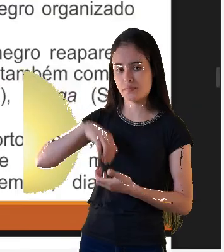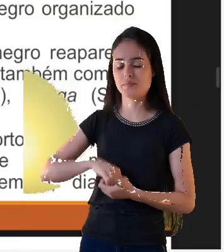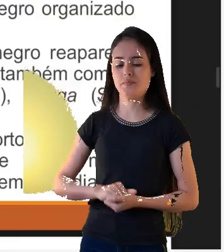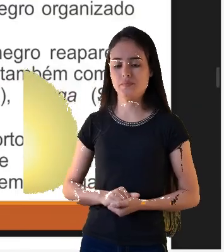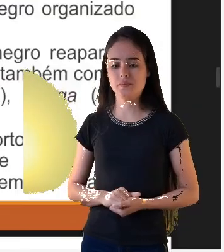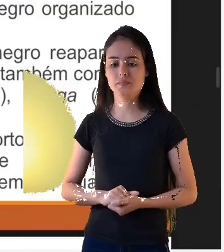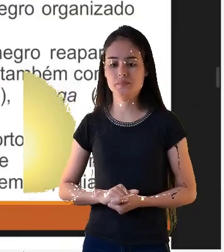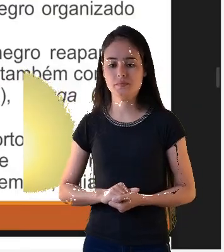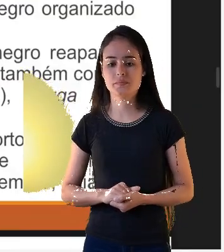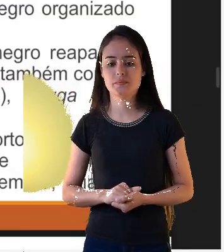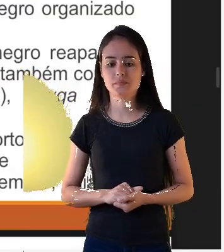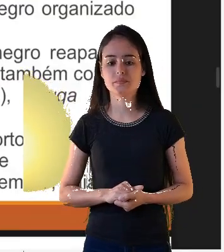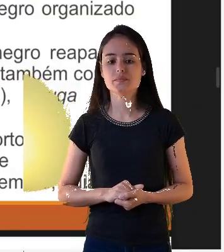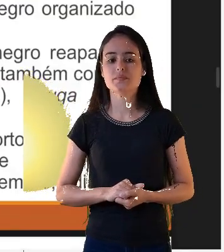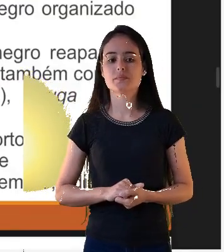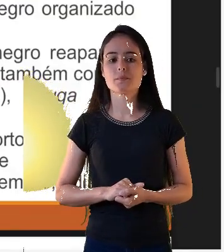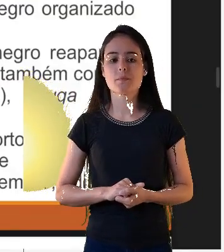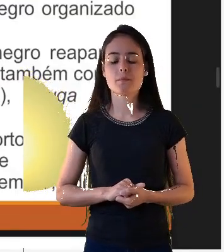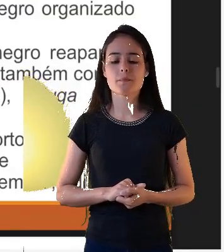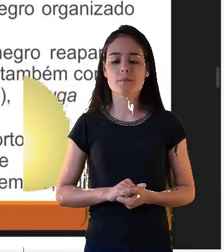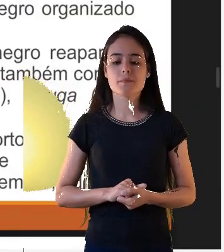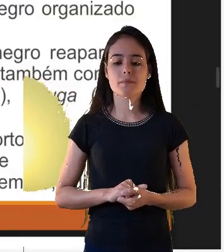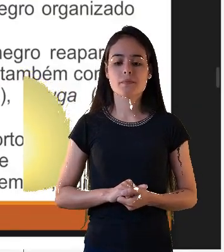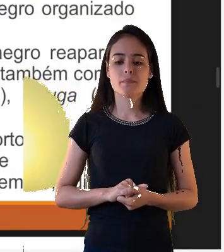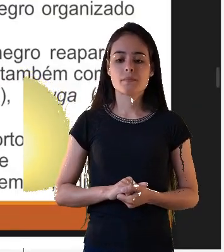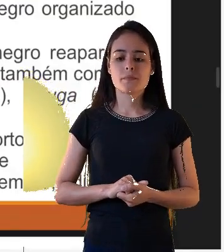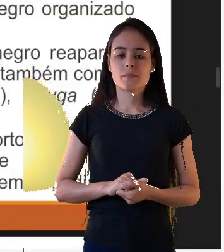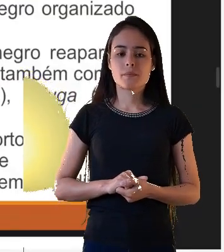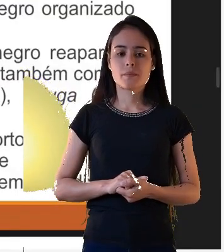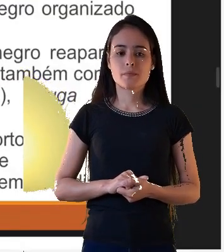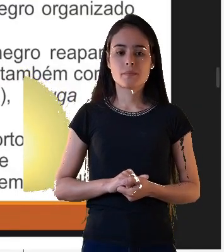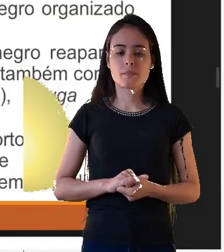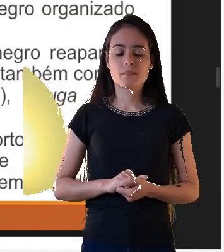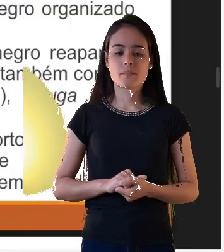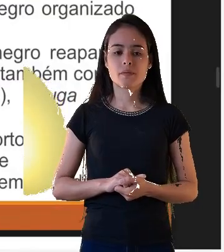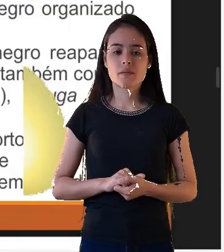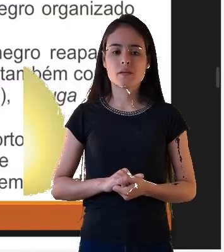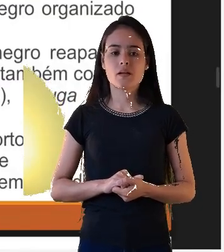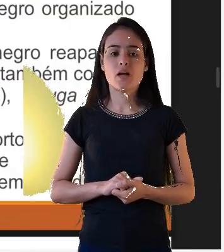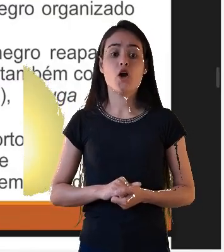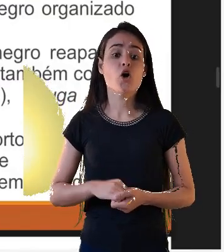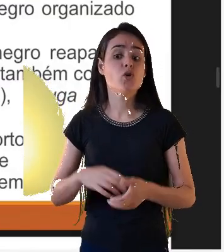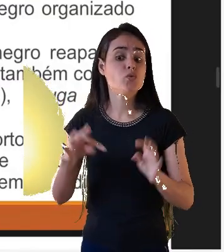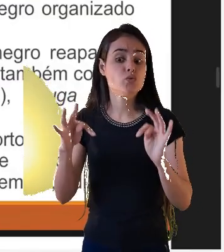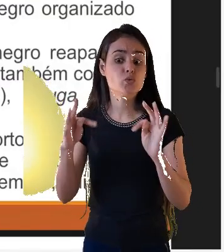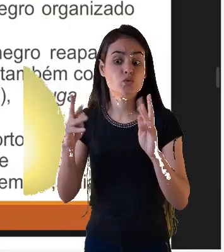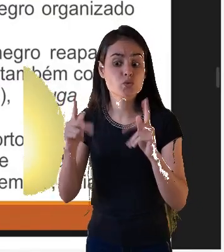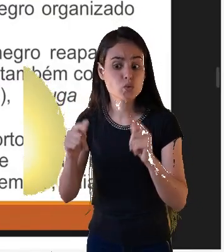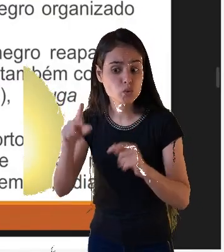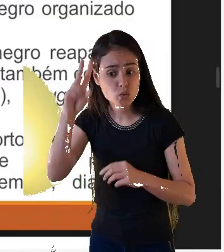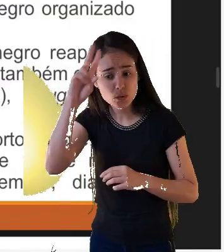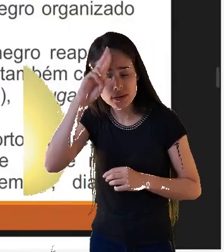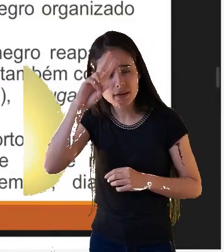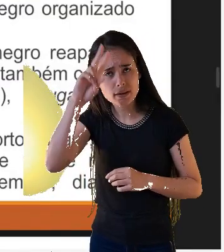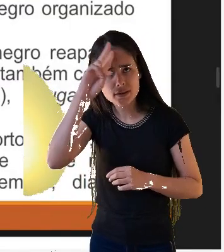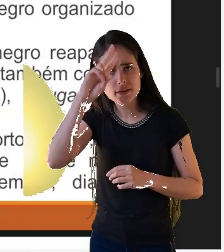a abolição, né, acabou libertando essas pessoas. Então, o 13 de maio ele tem que sim ser